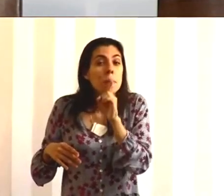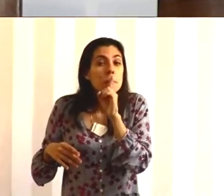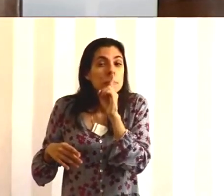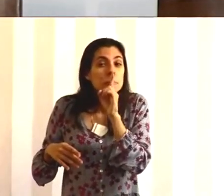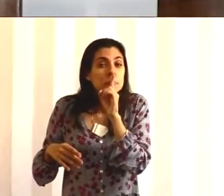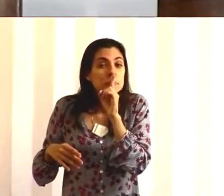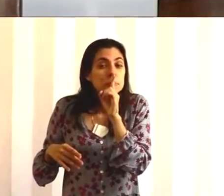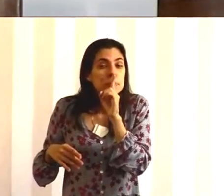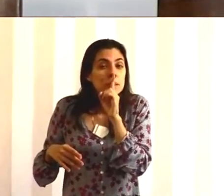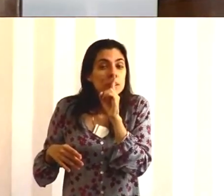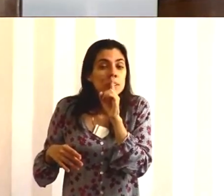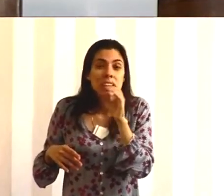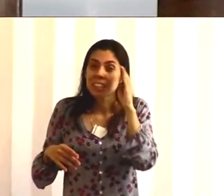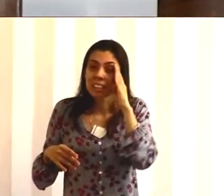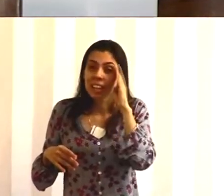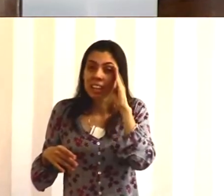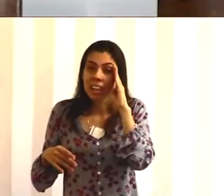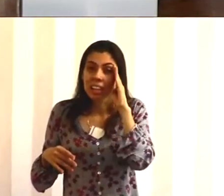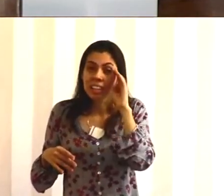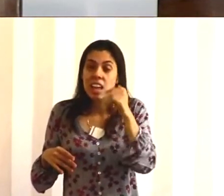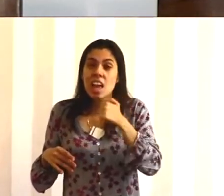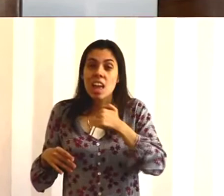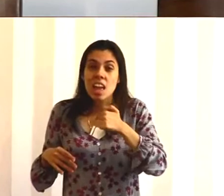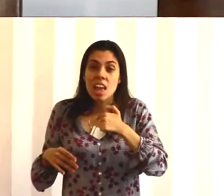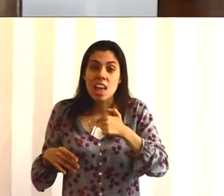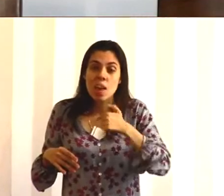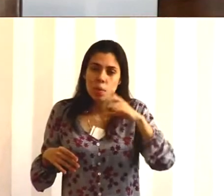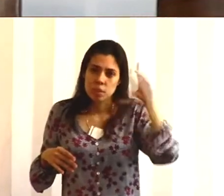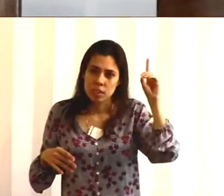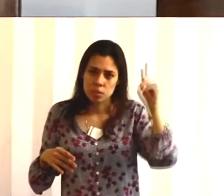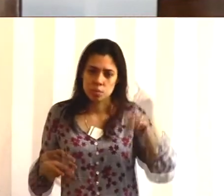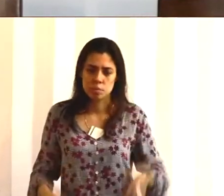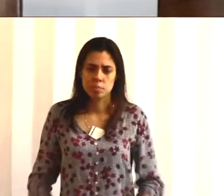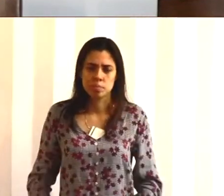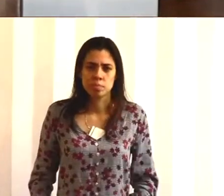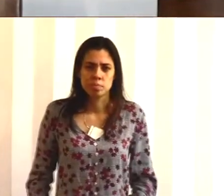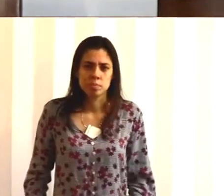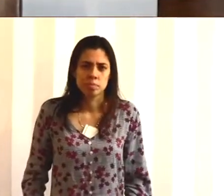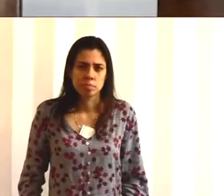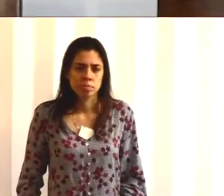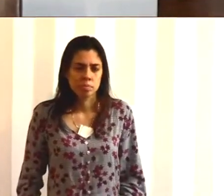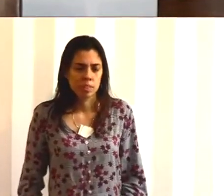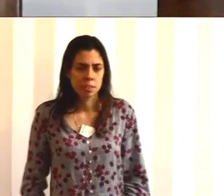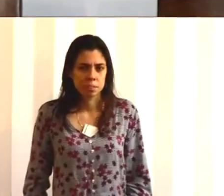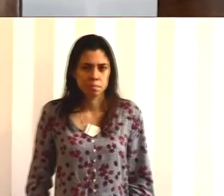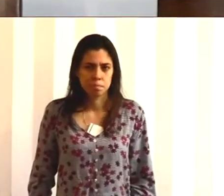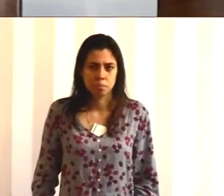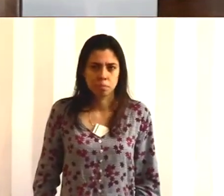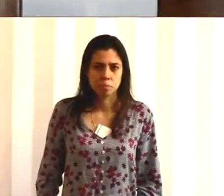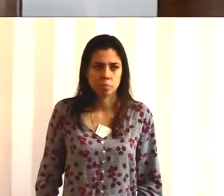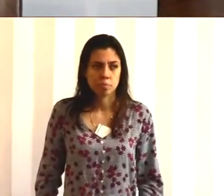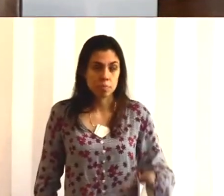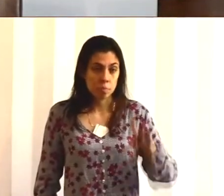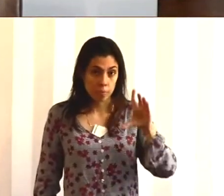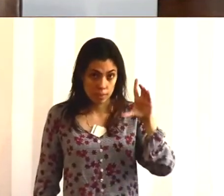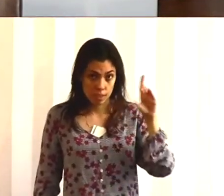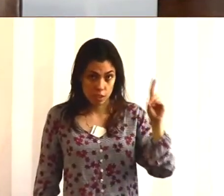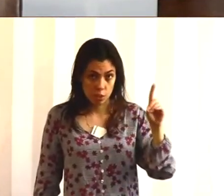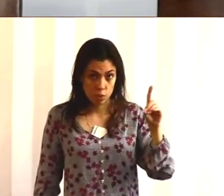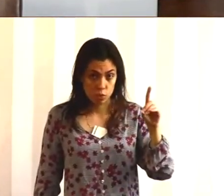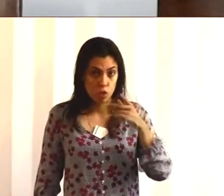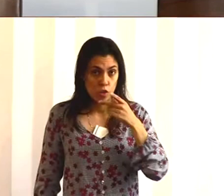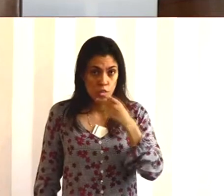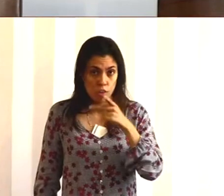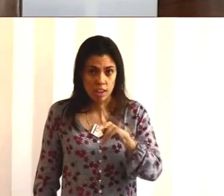esse aquietai-vos de saber que eu sou Deus, não está sendo dirigido para as pessoas que estavam aflitas, mas